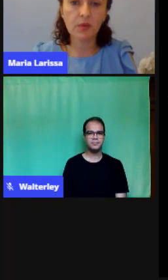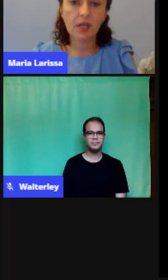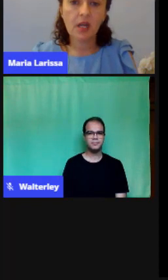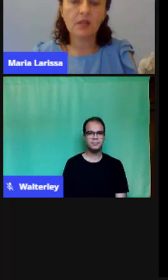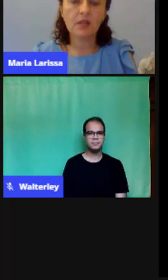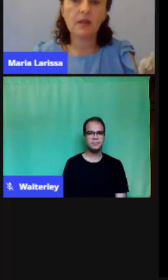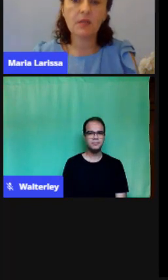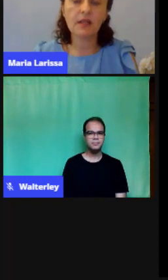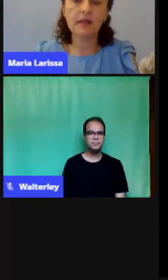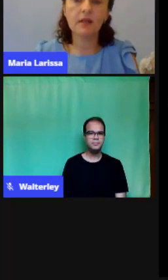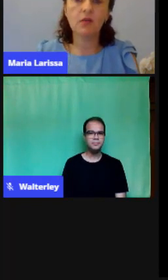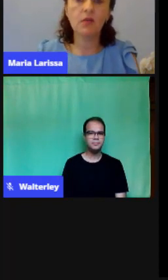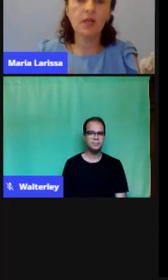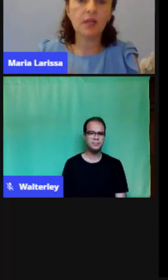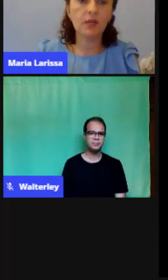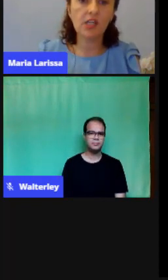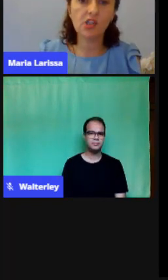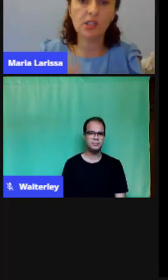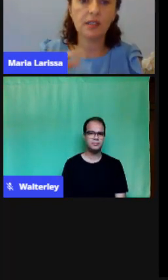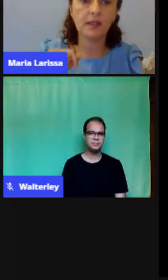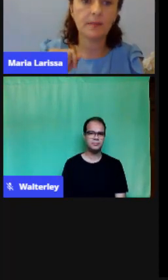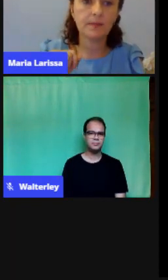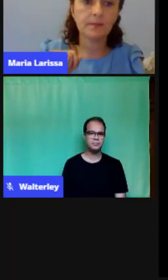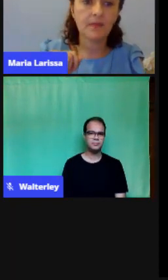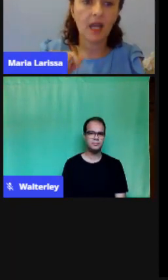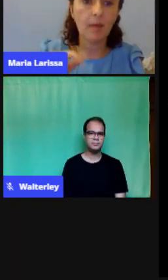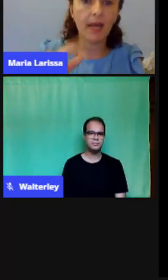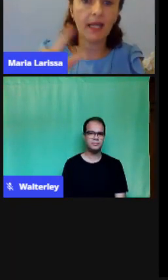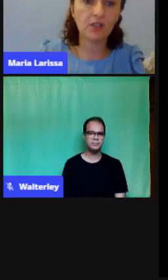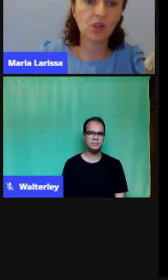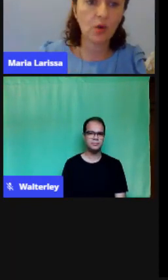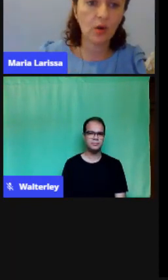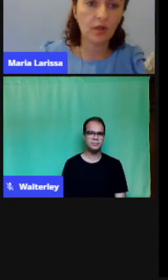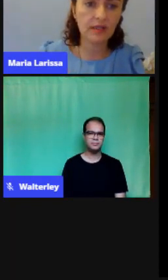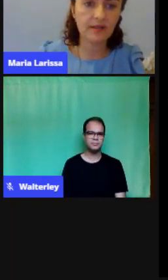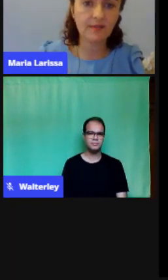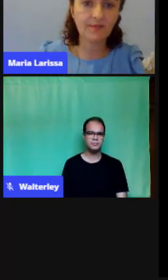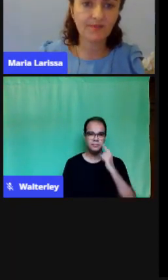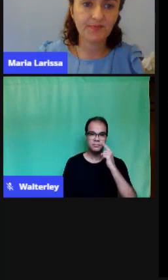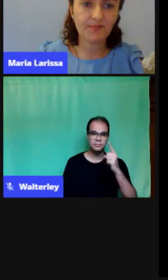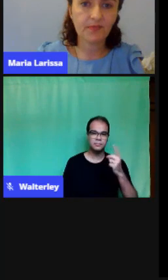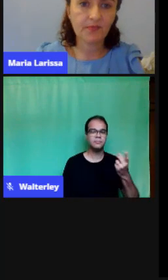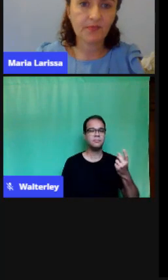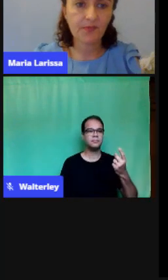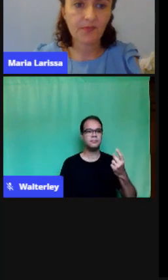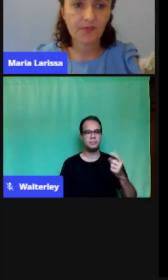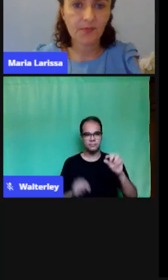é mesmo? Nós temos ali um ícone que indica a paleta de cores.